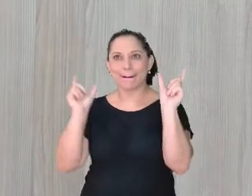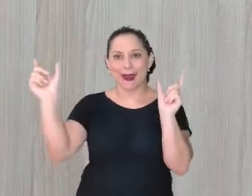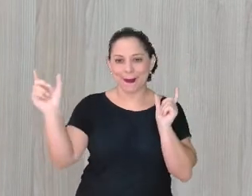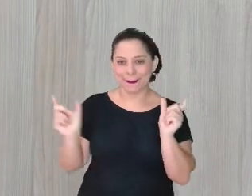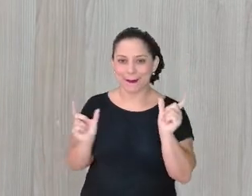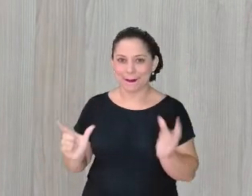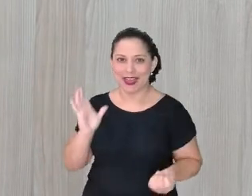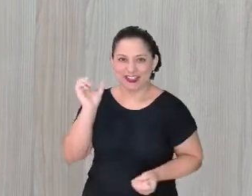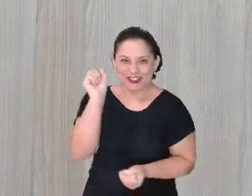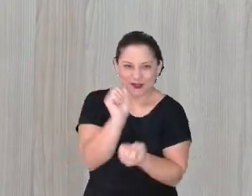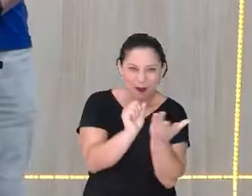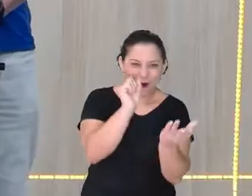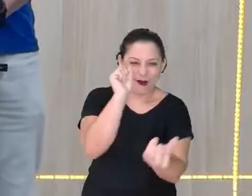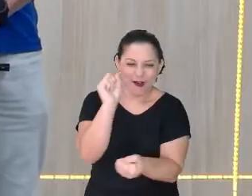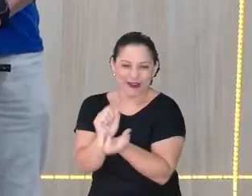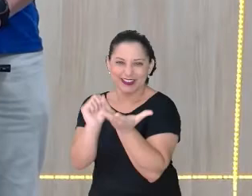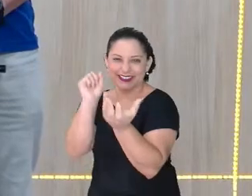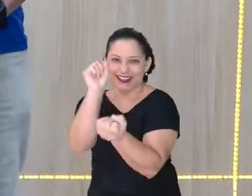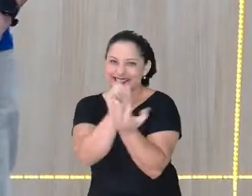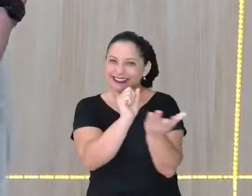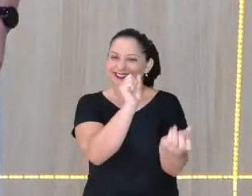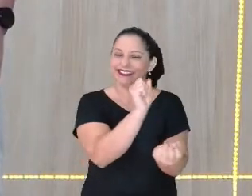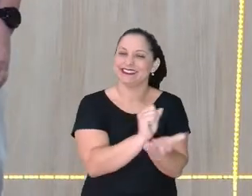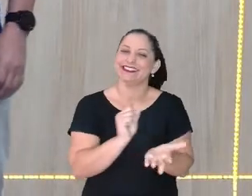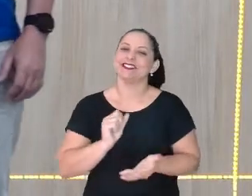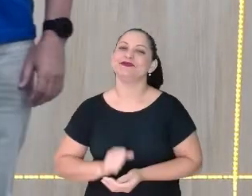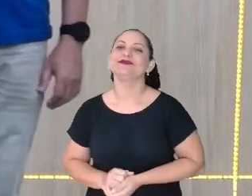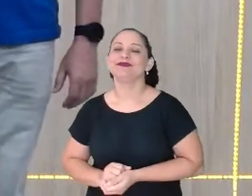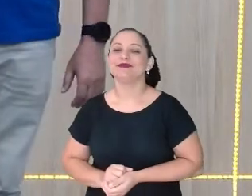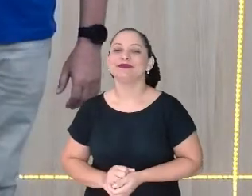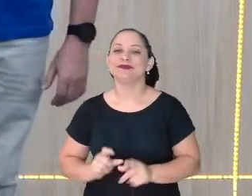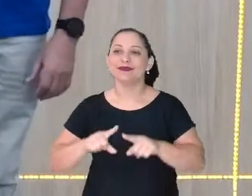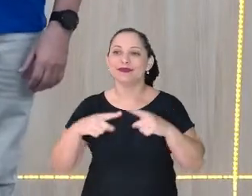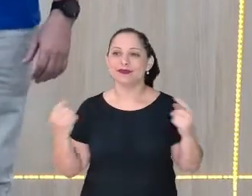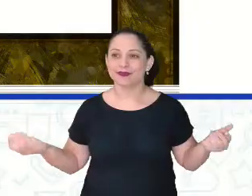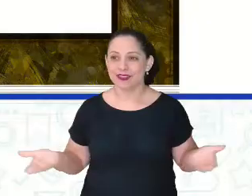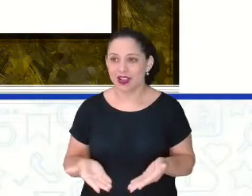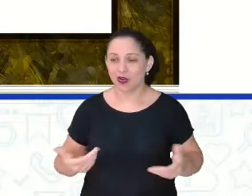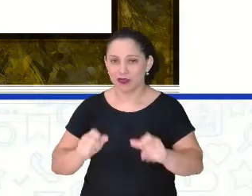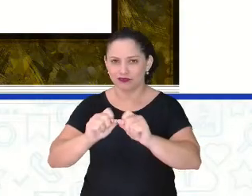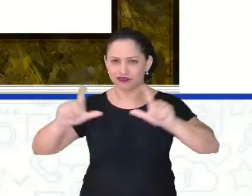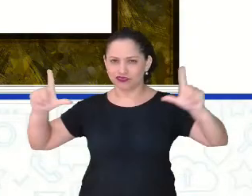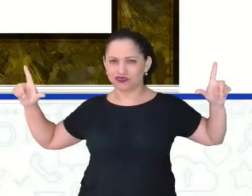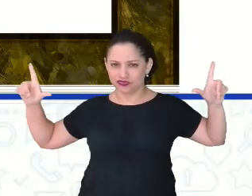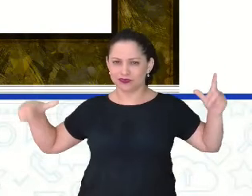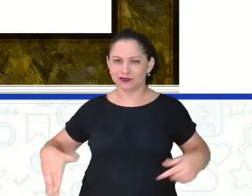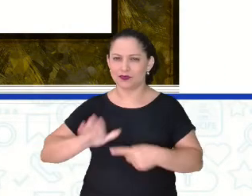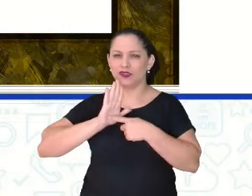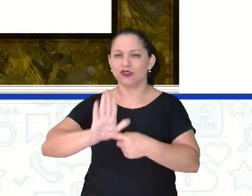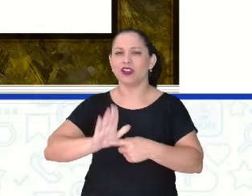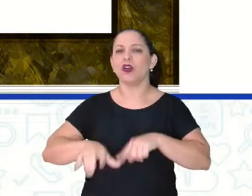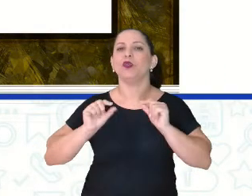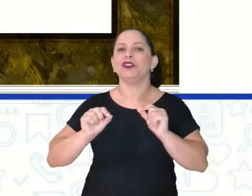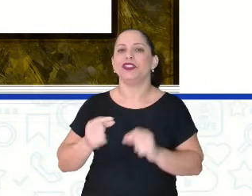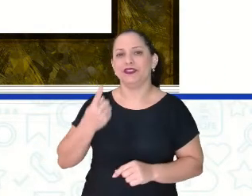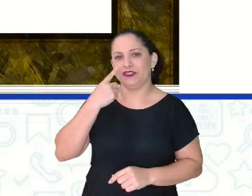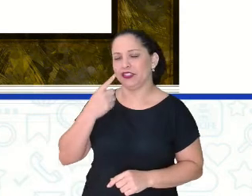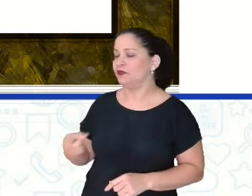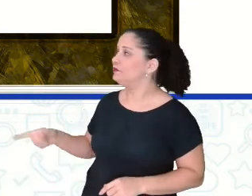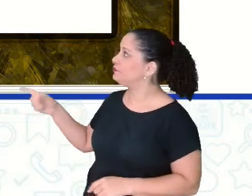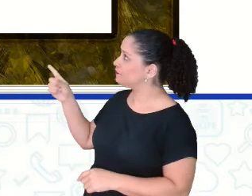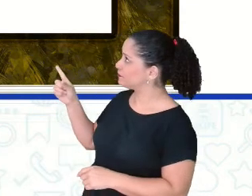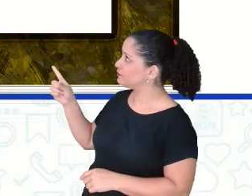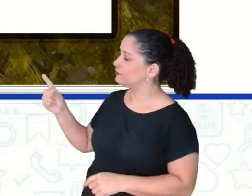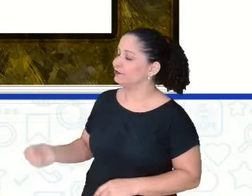tô ligado na senhora, tô ligado. Né? Então, gente, tela cheia aí, Bilipô, por favor. Então, no modo de produção, ó, é a maneira